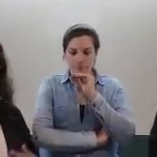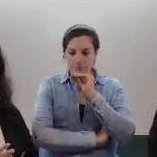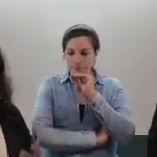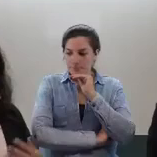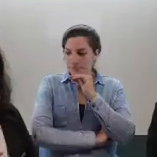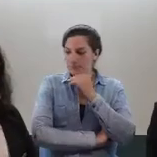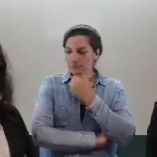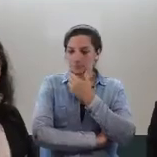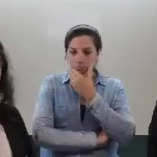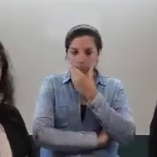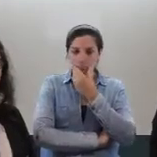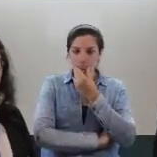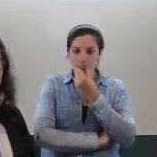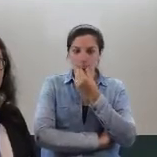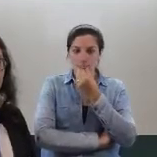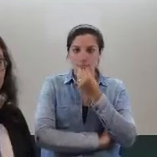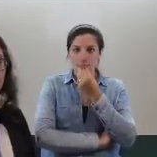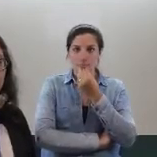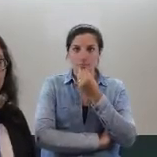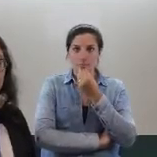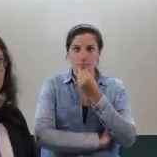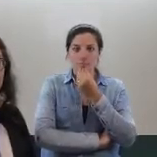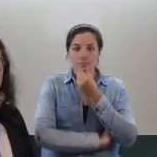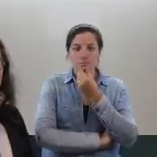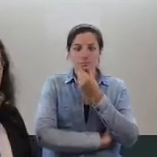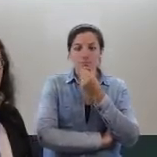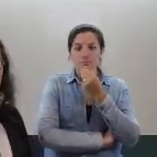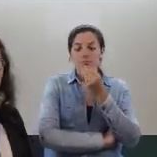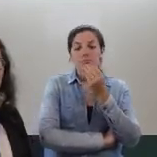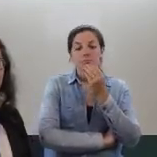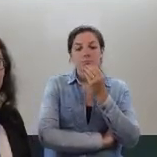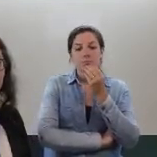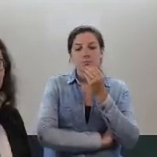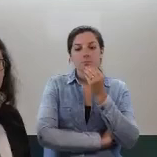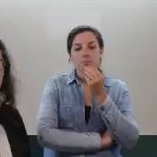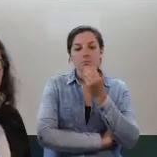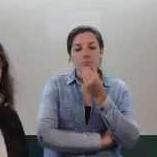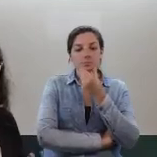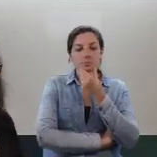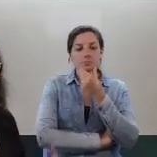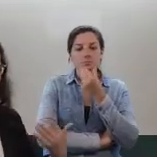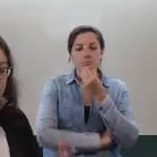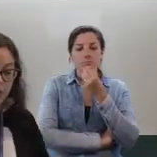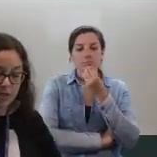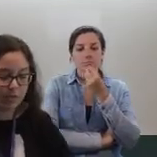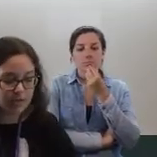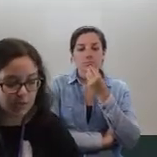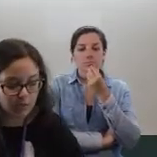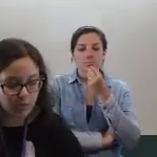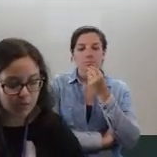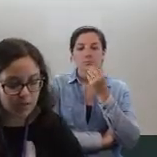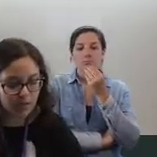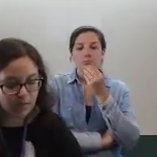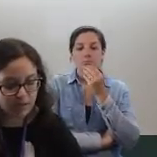tudo tem ali um padrãozinho para ser seguido. Deixa eu pesquisar aqui, ó. Vamos colocar, faz de conta que eu não